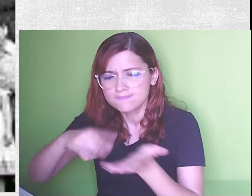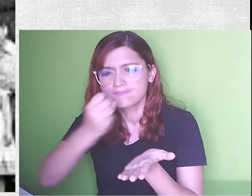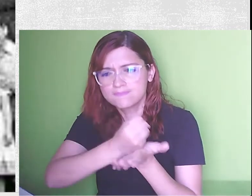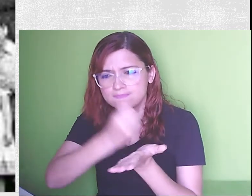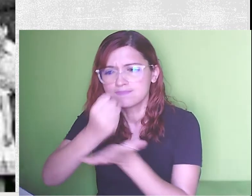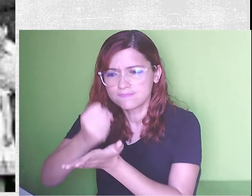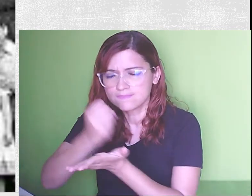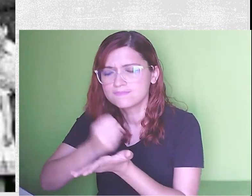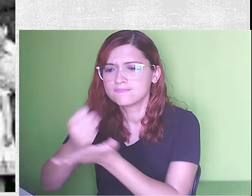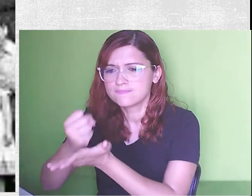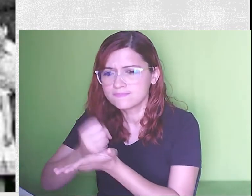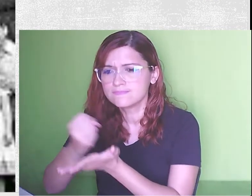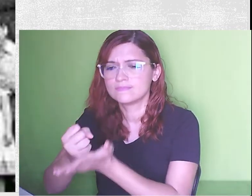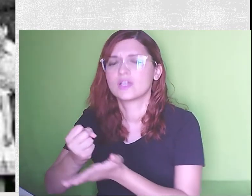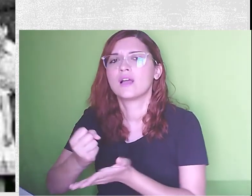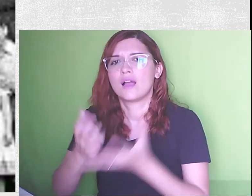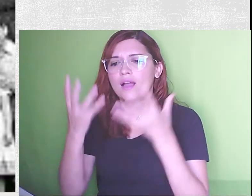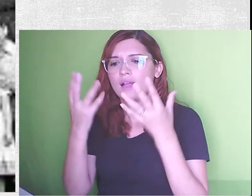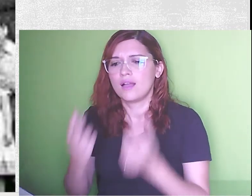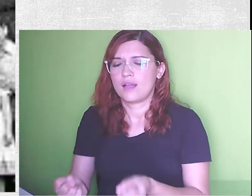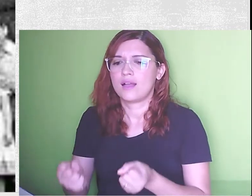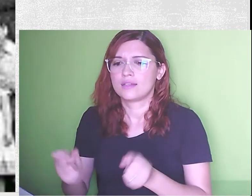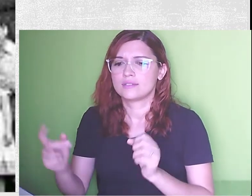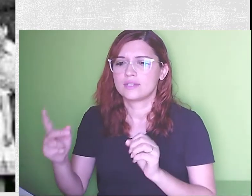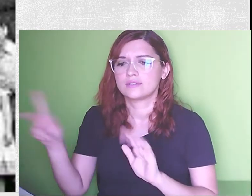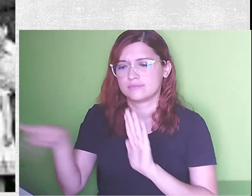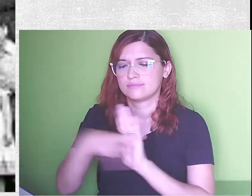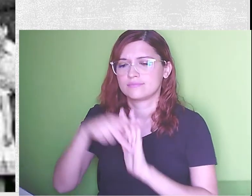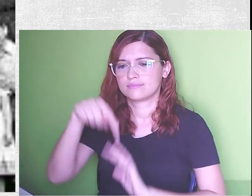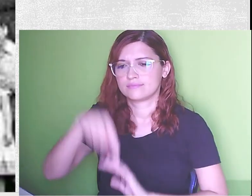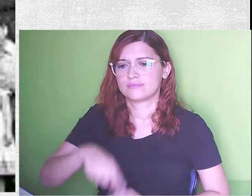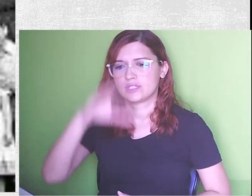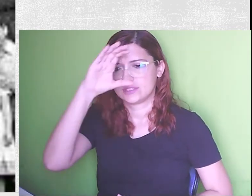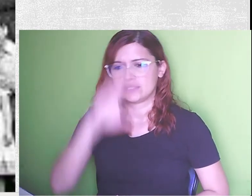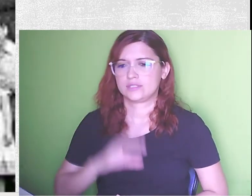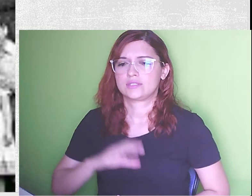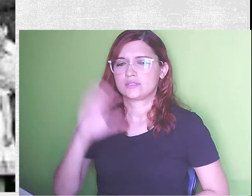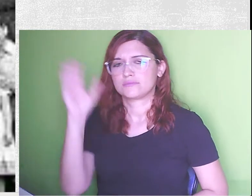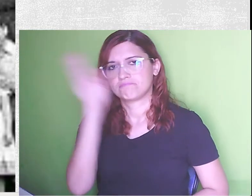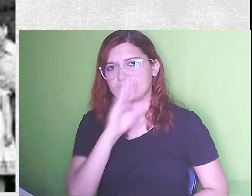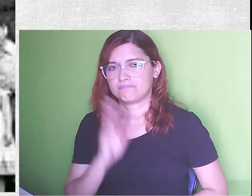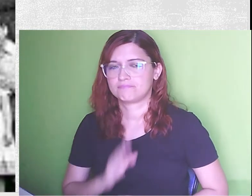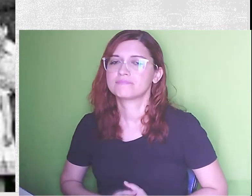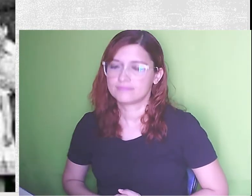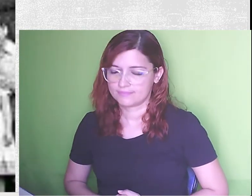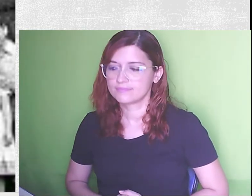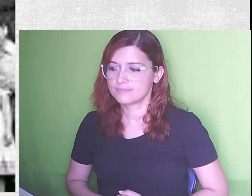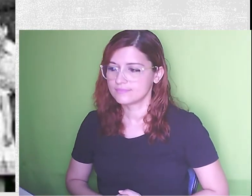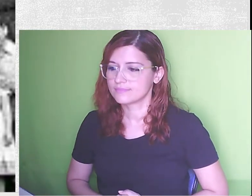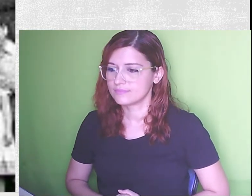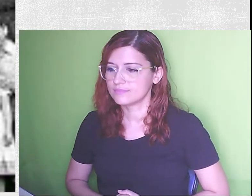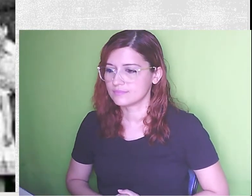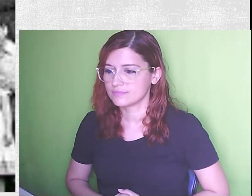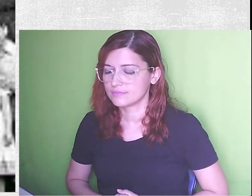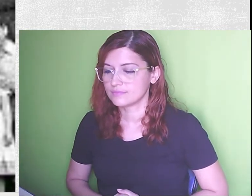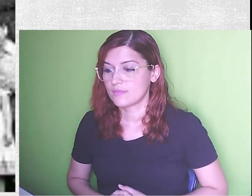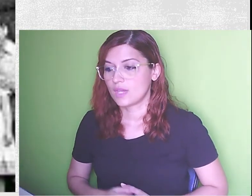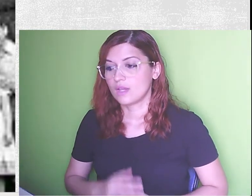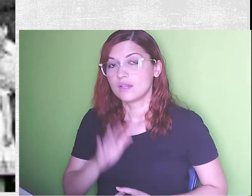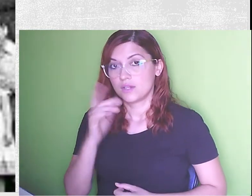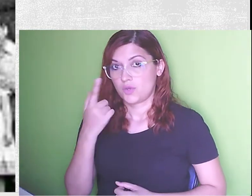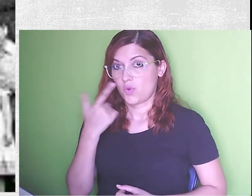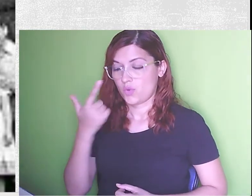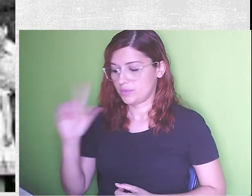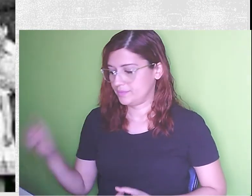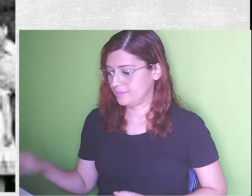Então, muitas pessoas conseguiram a cidadania, conseguiram se naturalizar brasileiros.